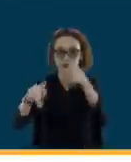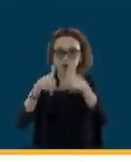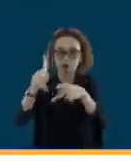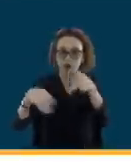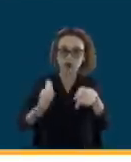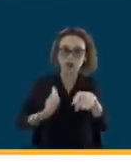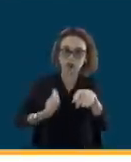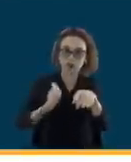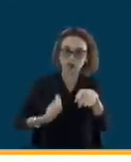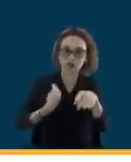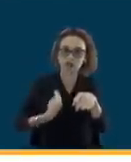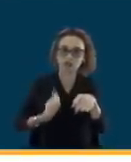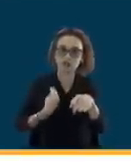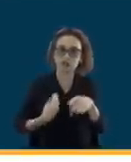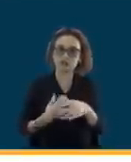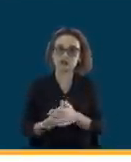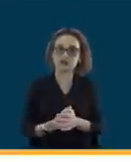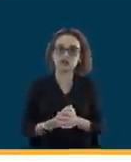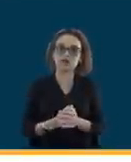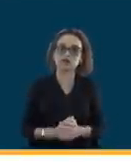saravá todo povo que tá aí.